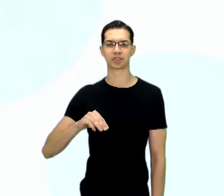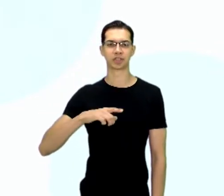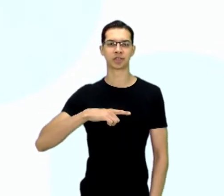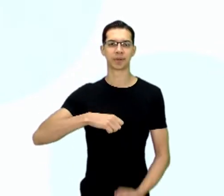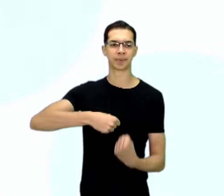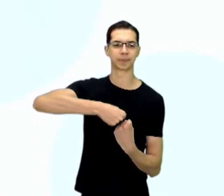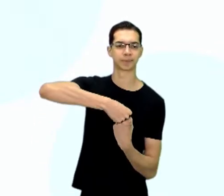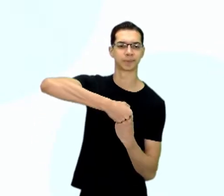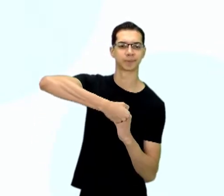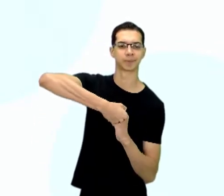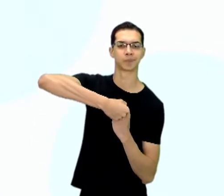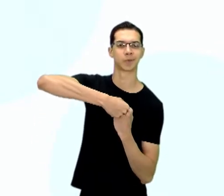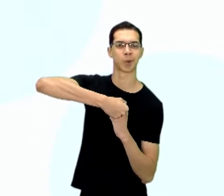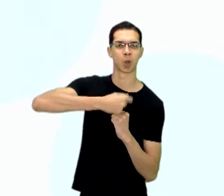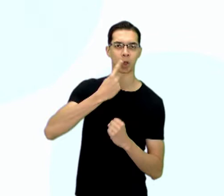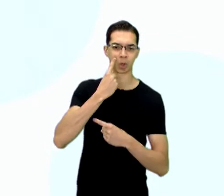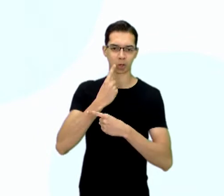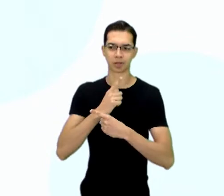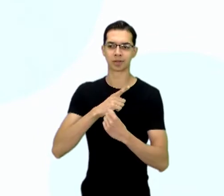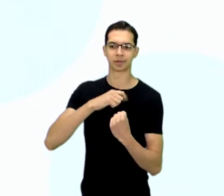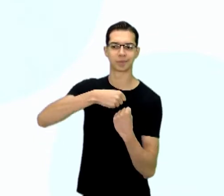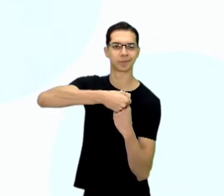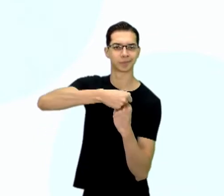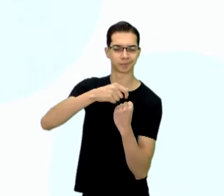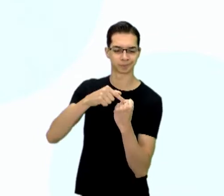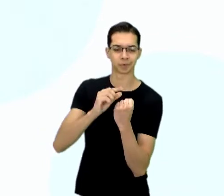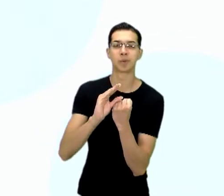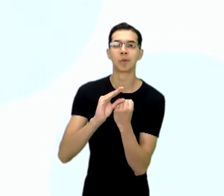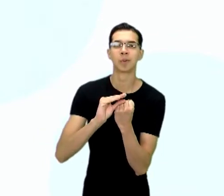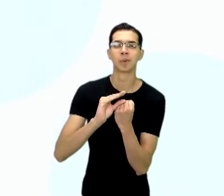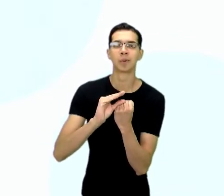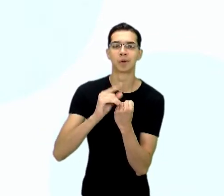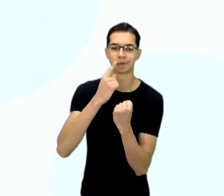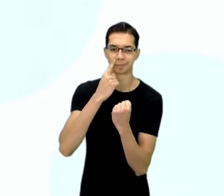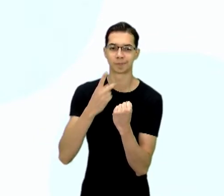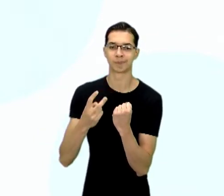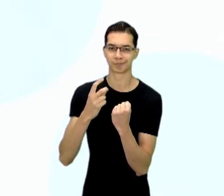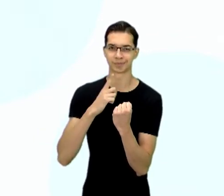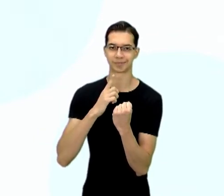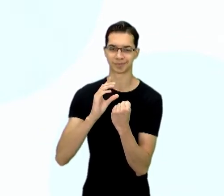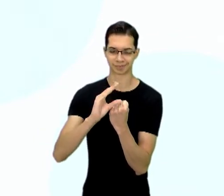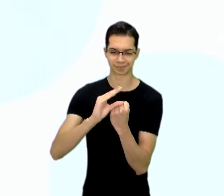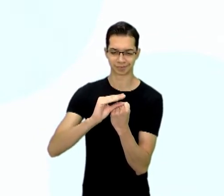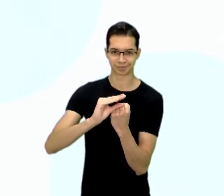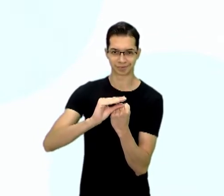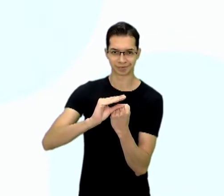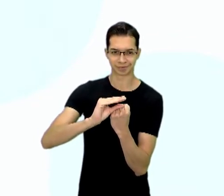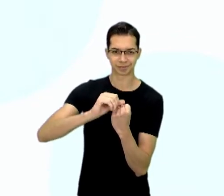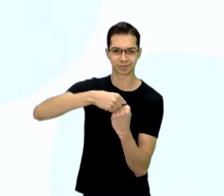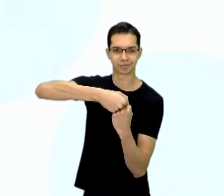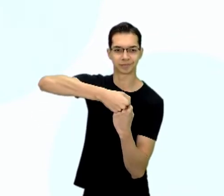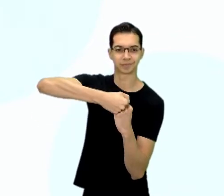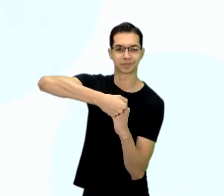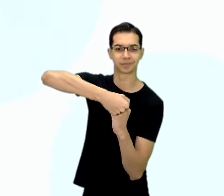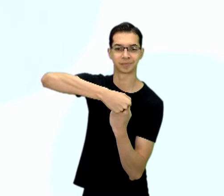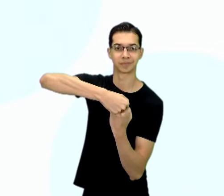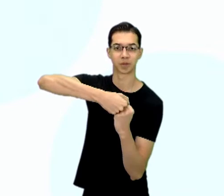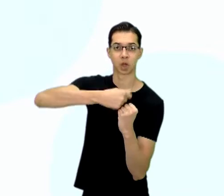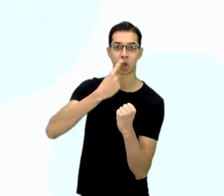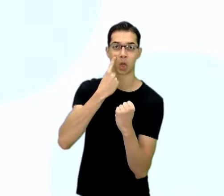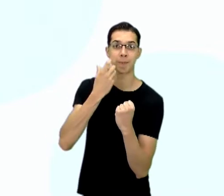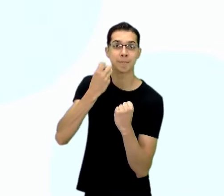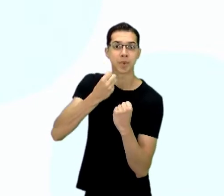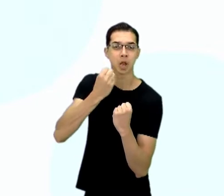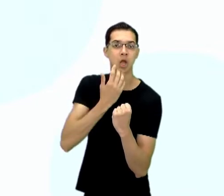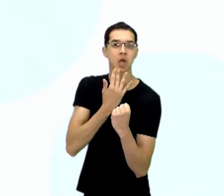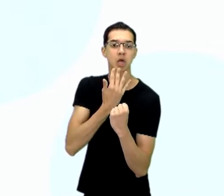aí apontada na figura, né, que seria aí, olha, a junção, né, essa partezinha aqui, olha,